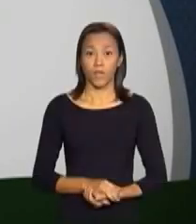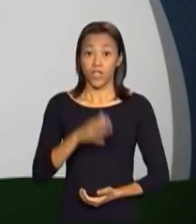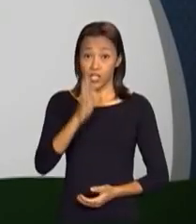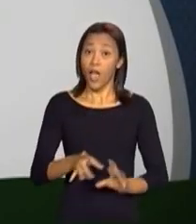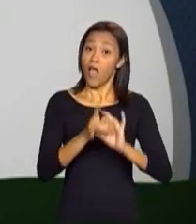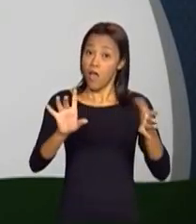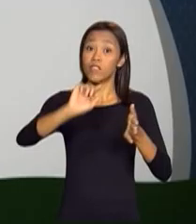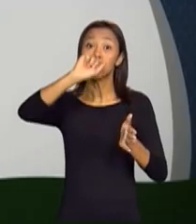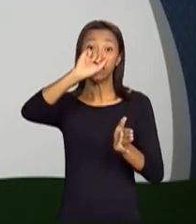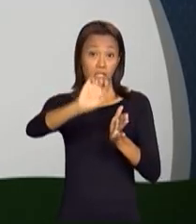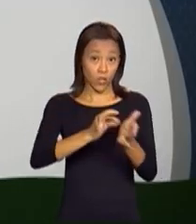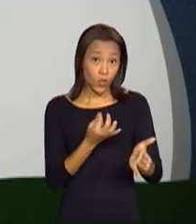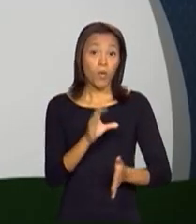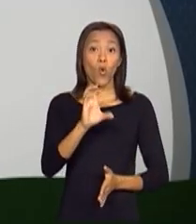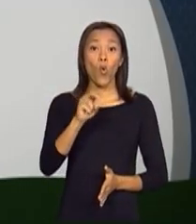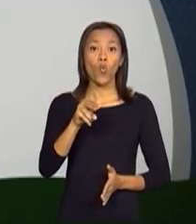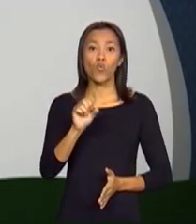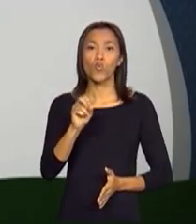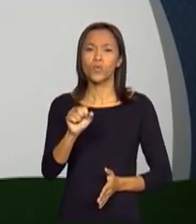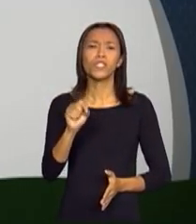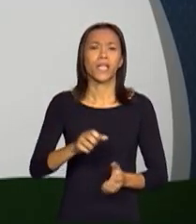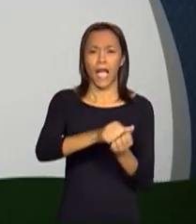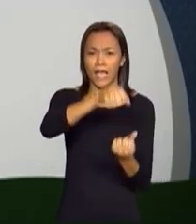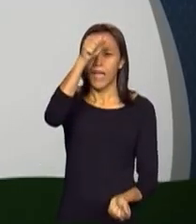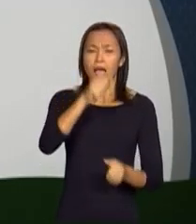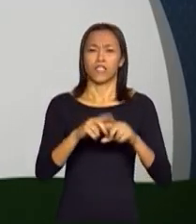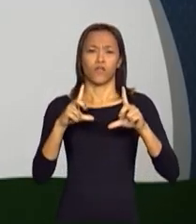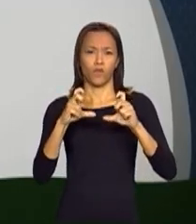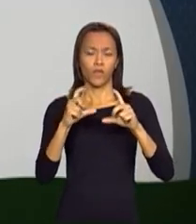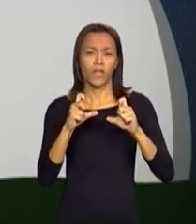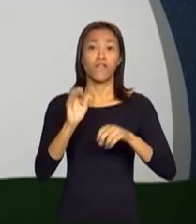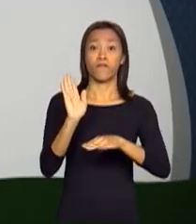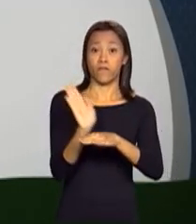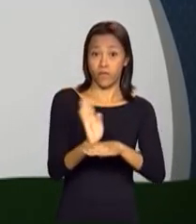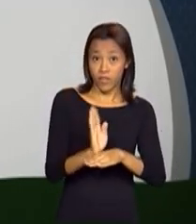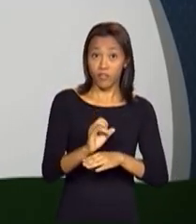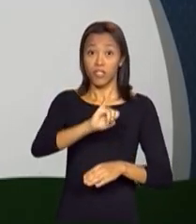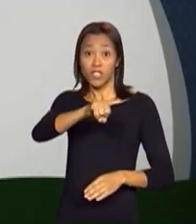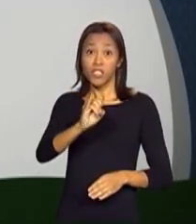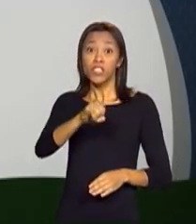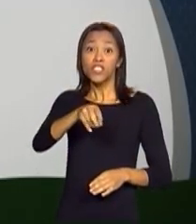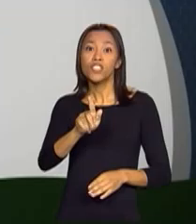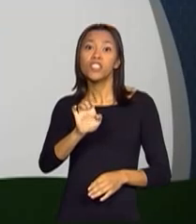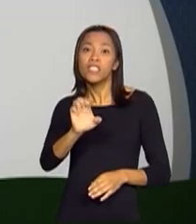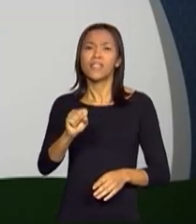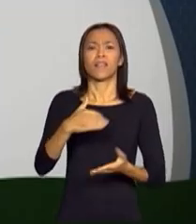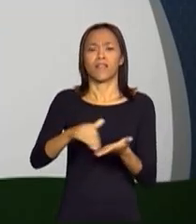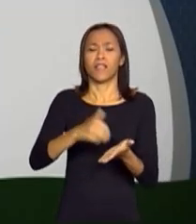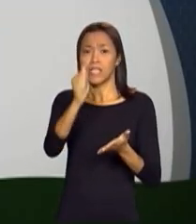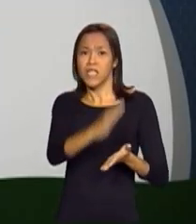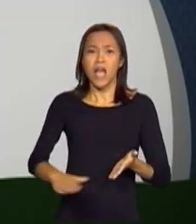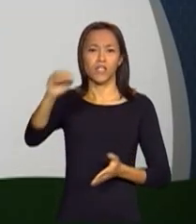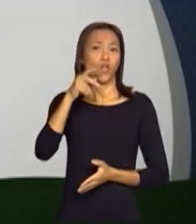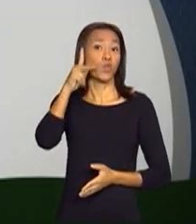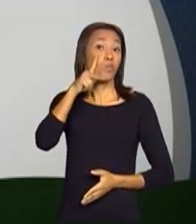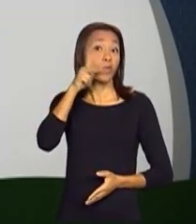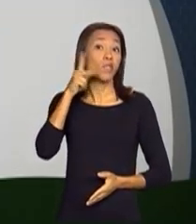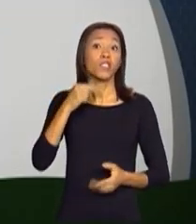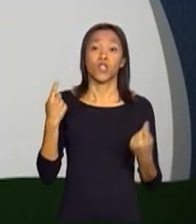Estão abertas as inscrições para os concursos de cartazes, fotografias, vídeos e jingles da Secretaria Nacional de Políticas